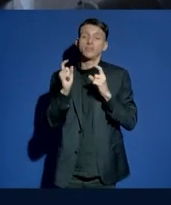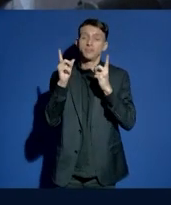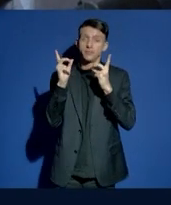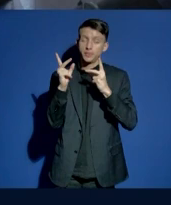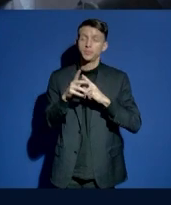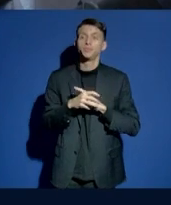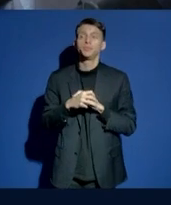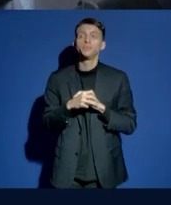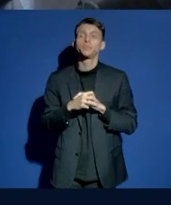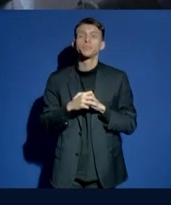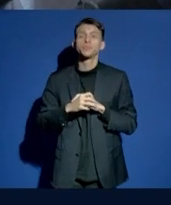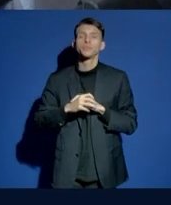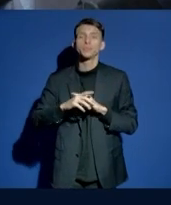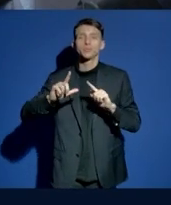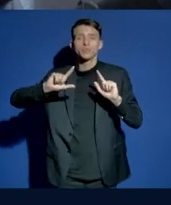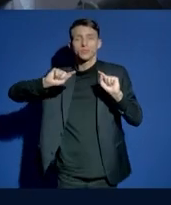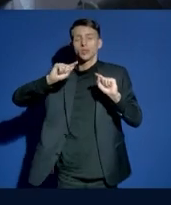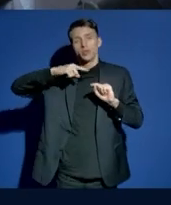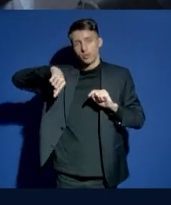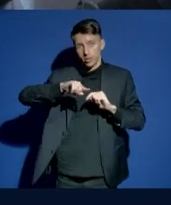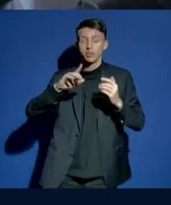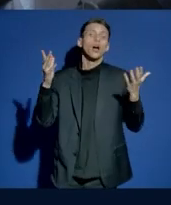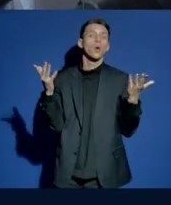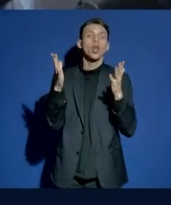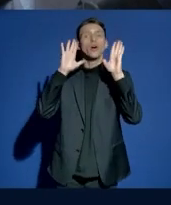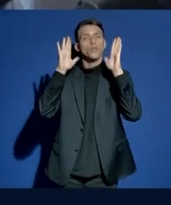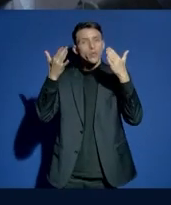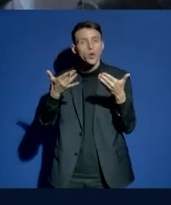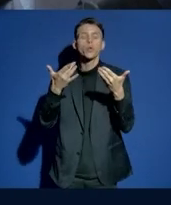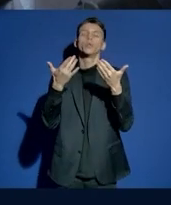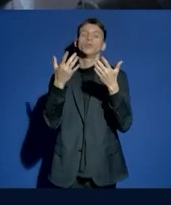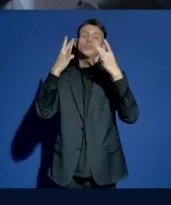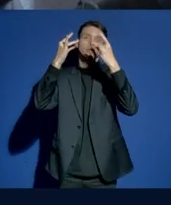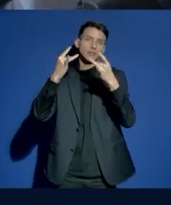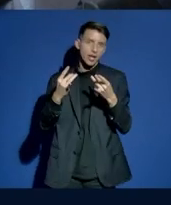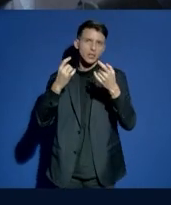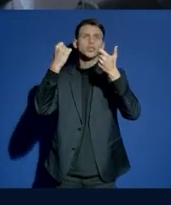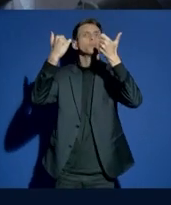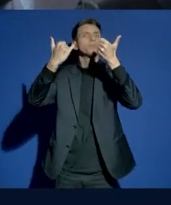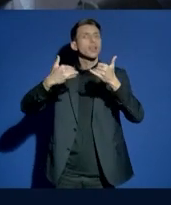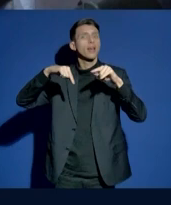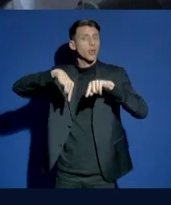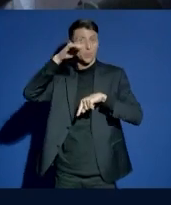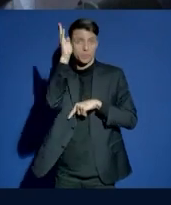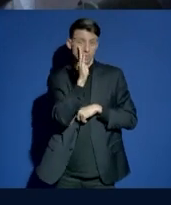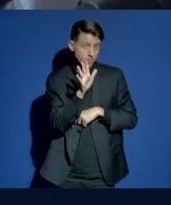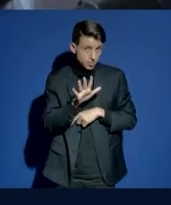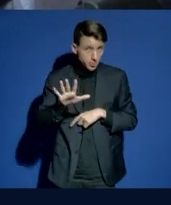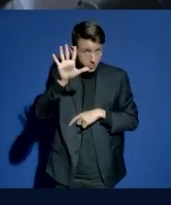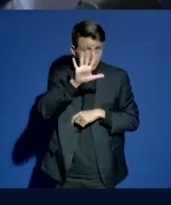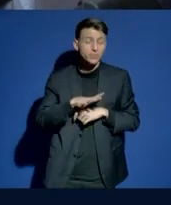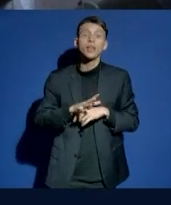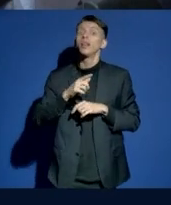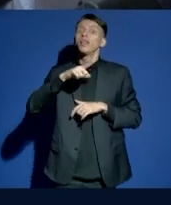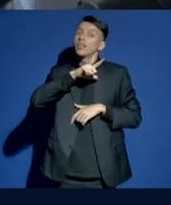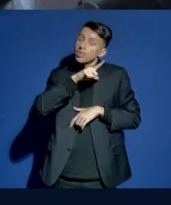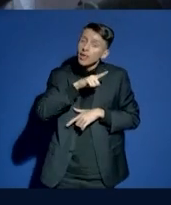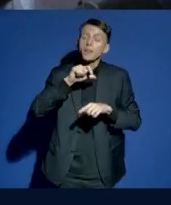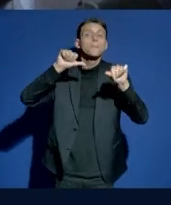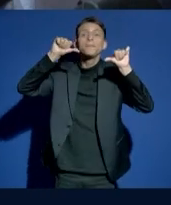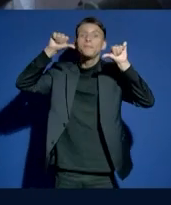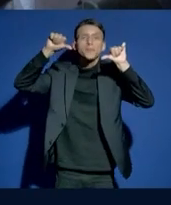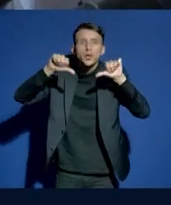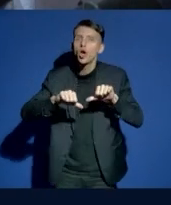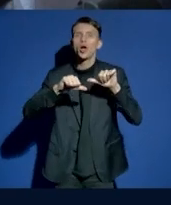E além disso, né, agora voltando aqui para afunilar mais na questão Brasil, nós temos os